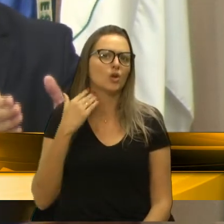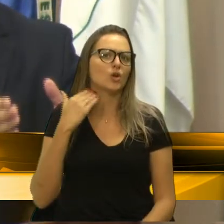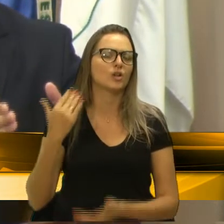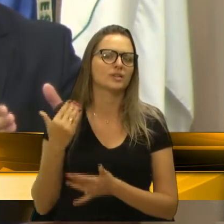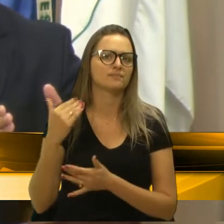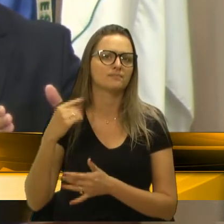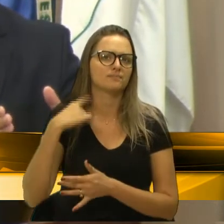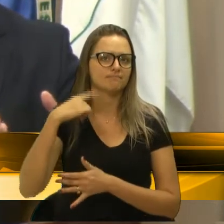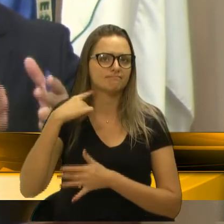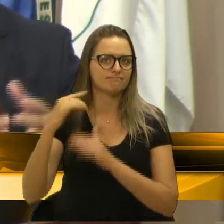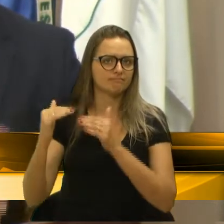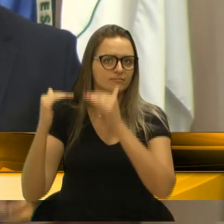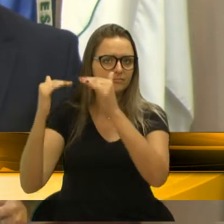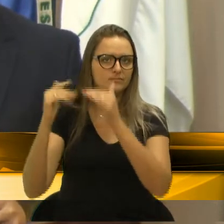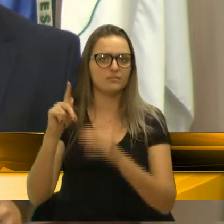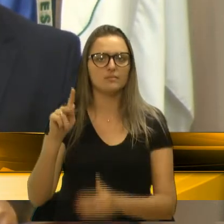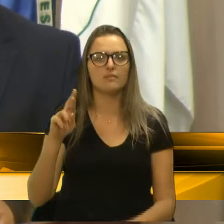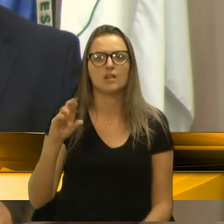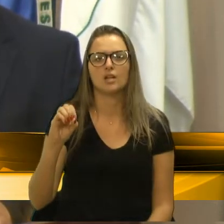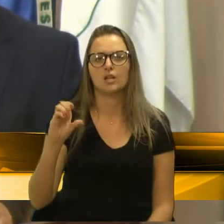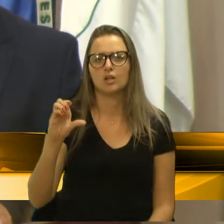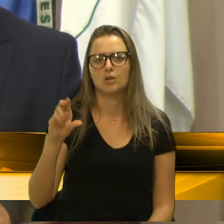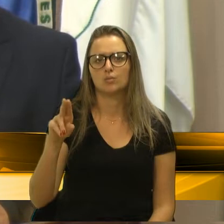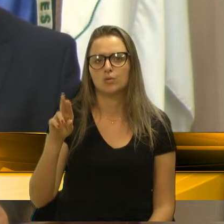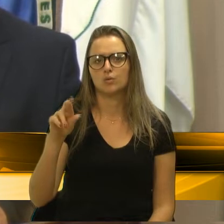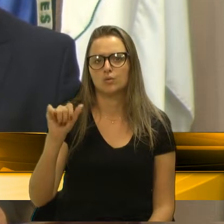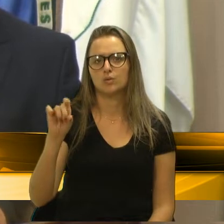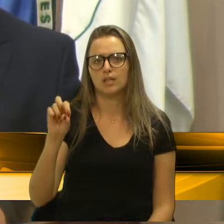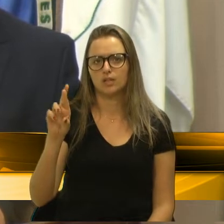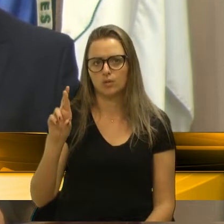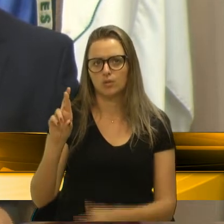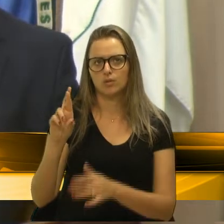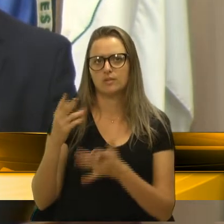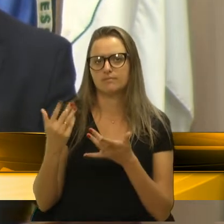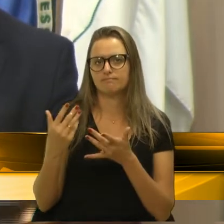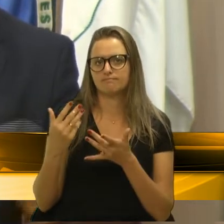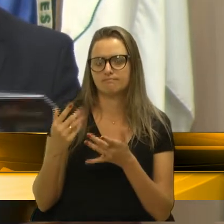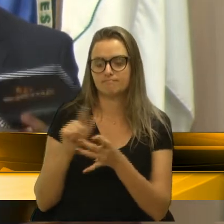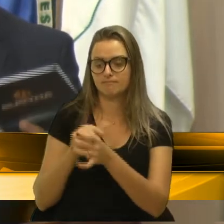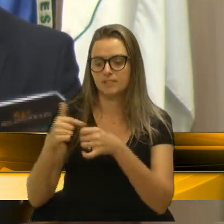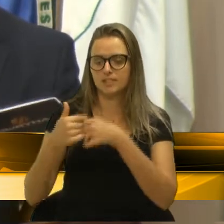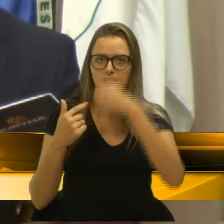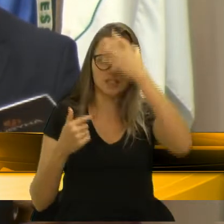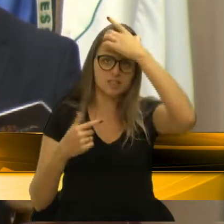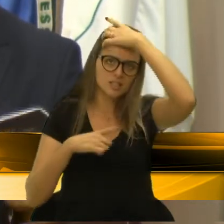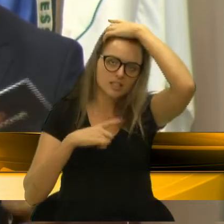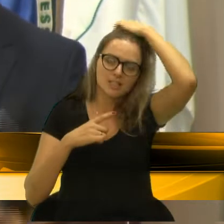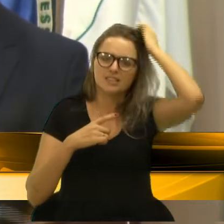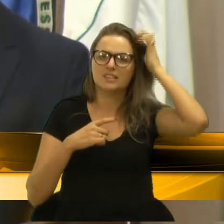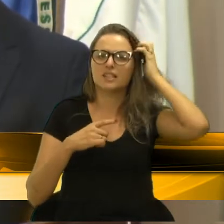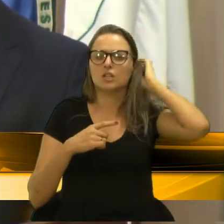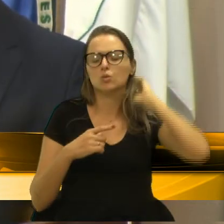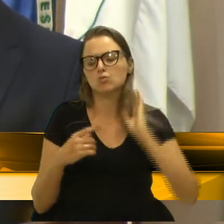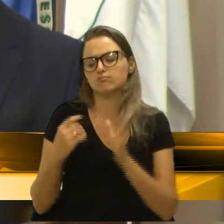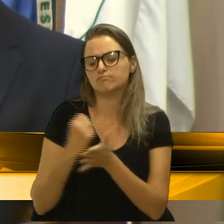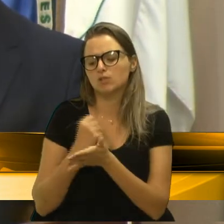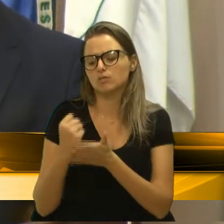como procurador do município, sendo investigado pelo Ministério Público Estadual, com esse contrato ridículo aqui,